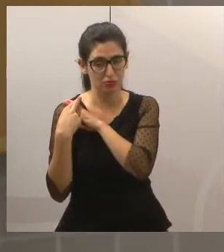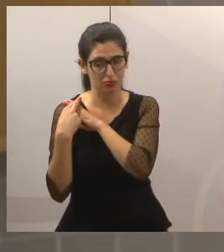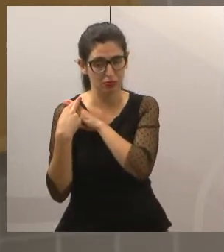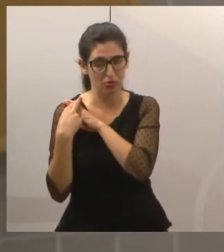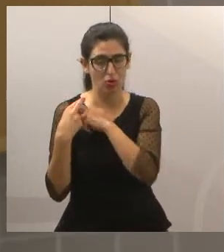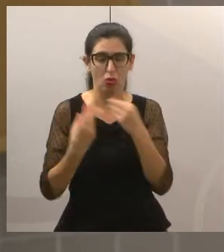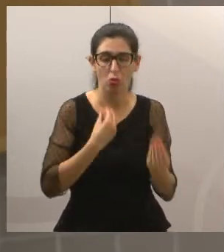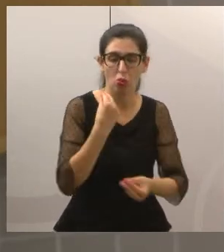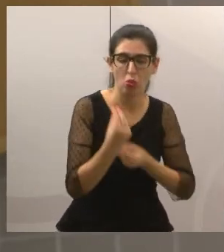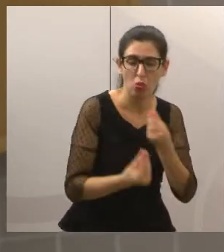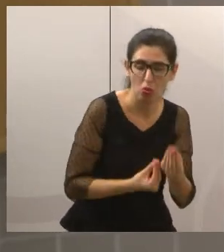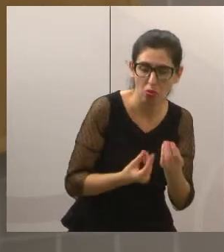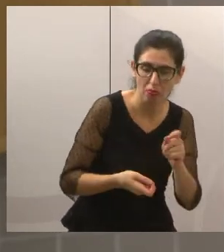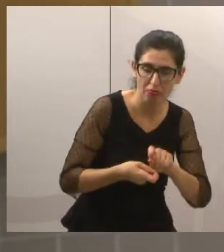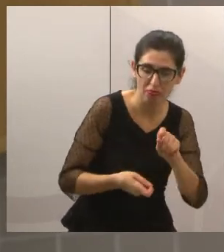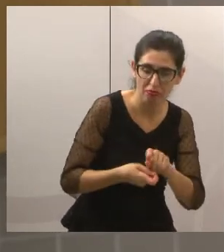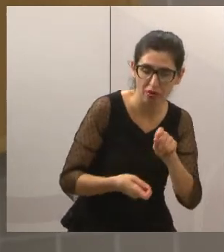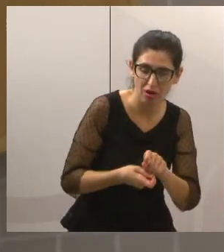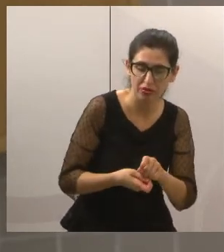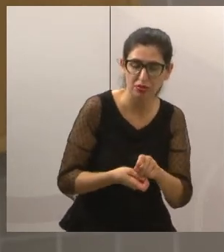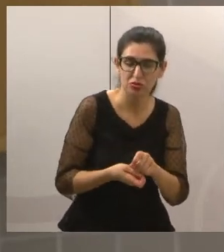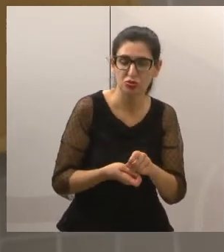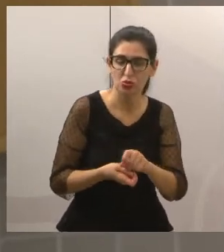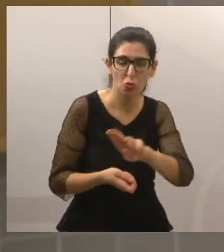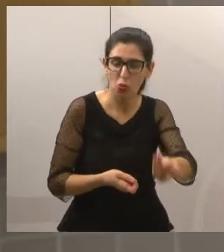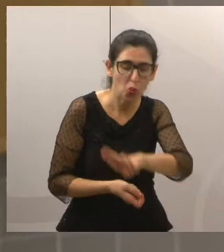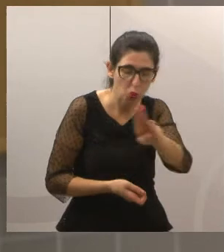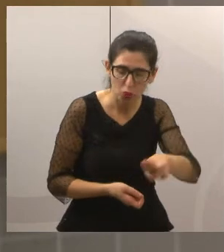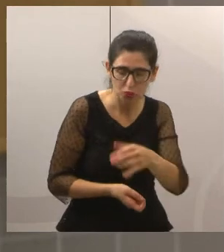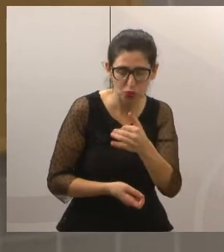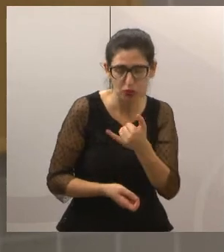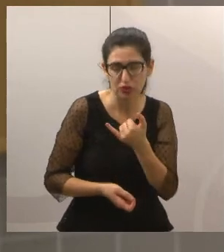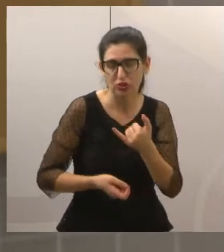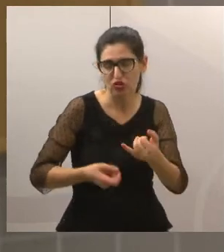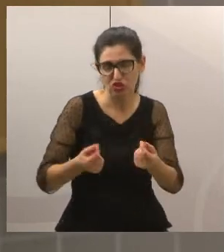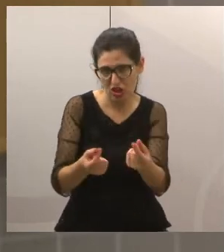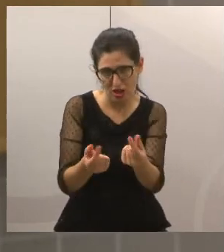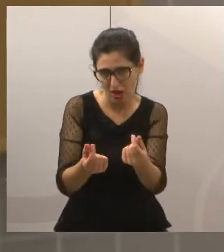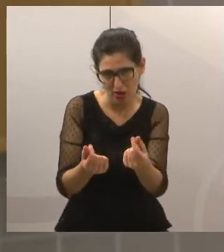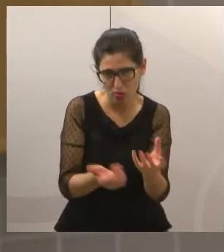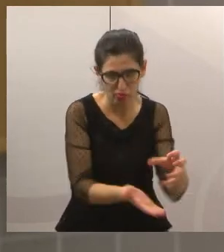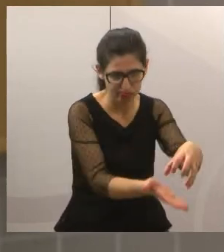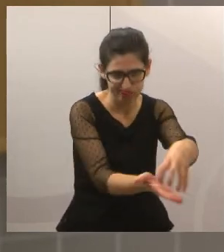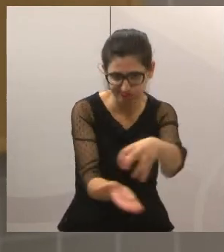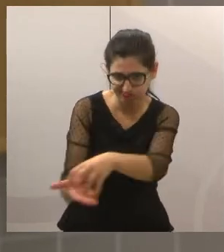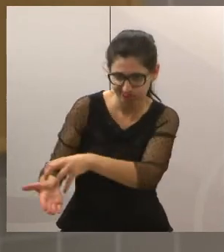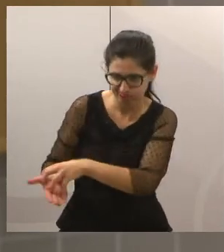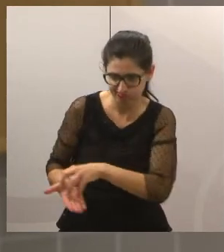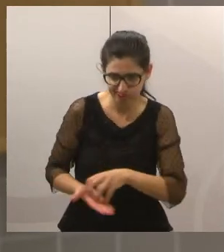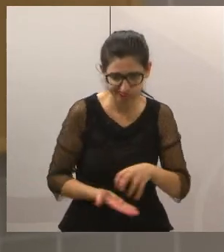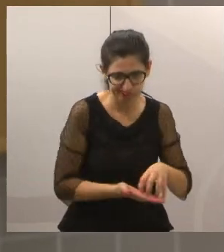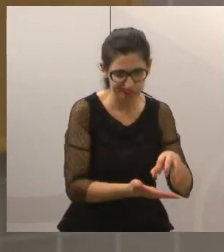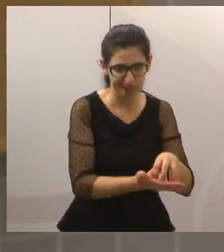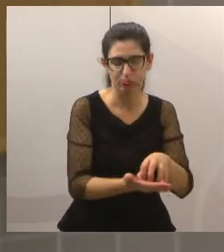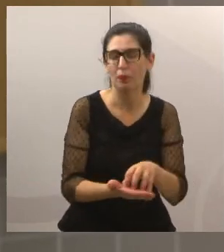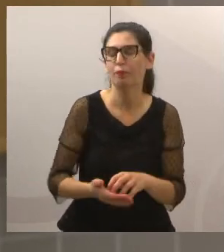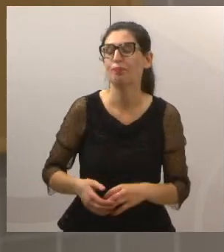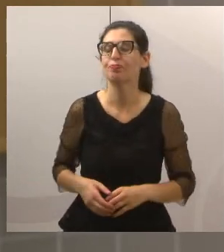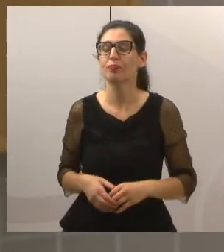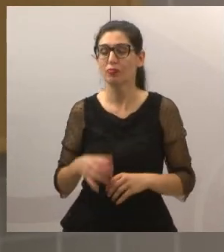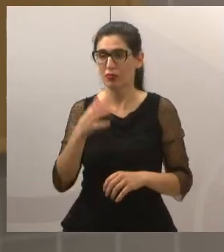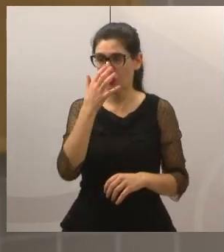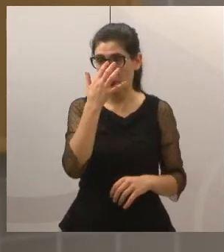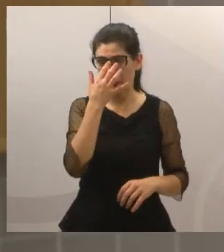da emenda, seja ela uma transferência à entidade ou uma obra. No caso das entidades, a gente vai honrar com todas as